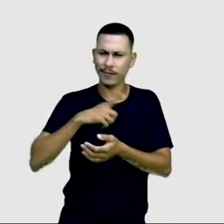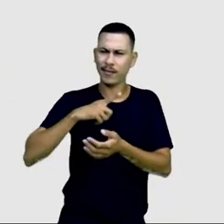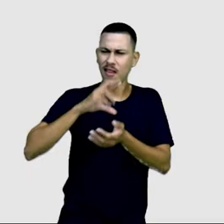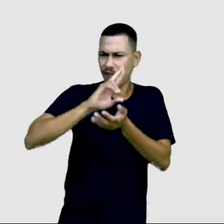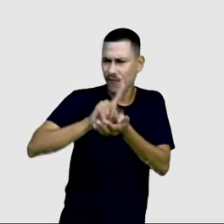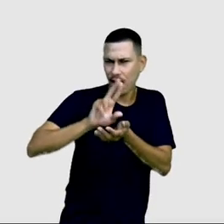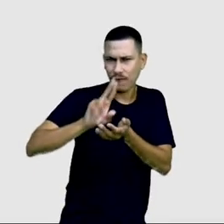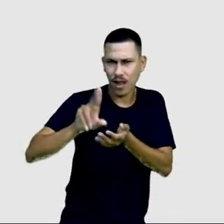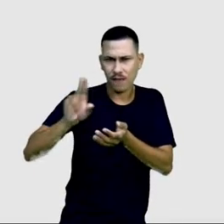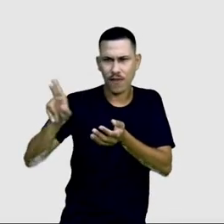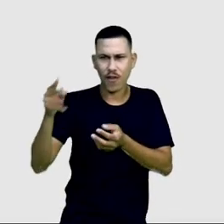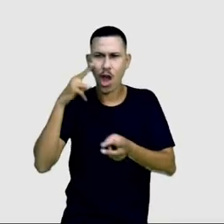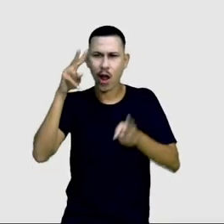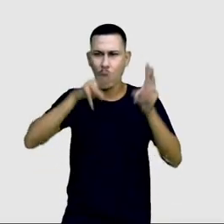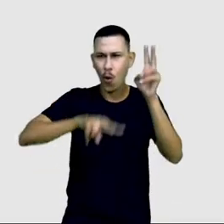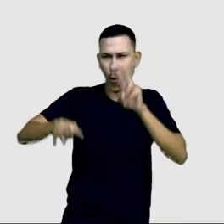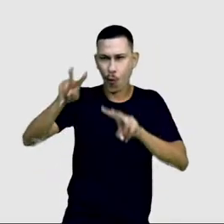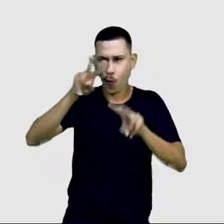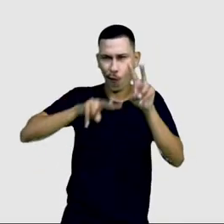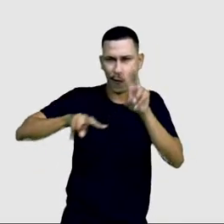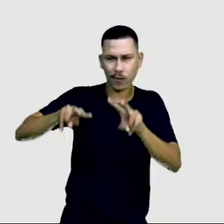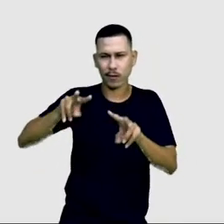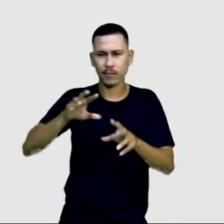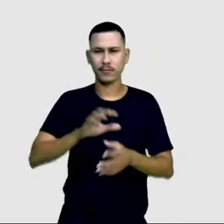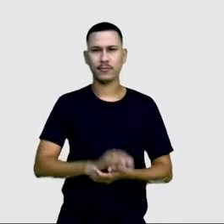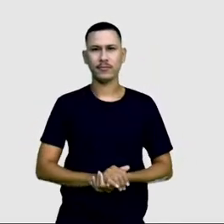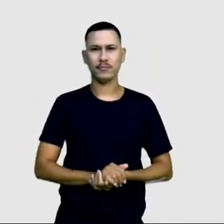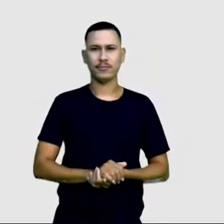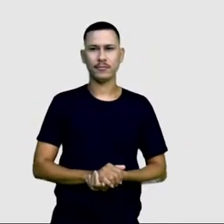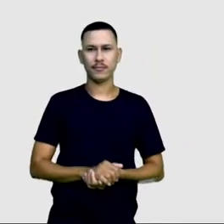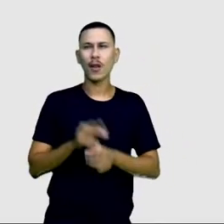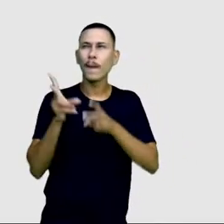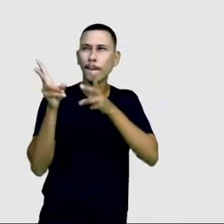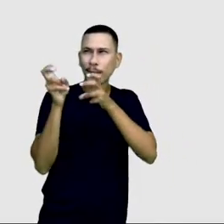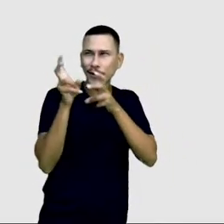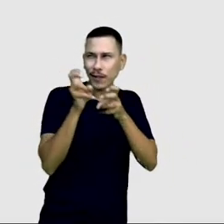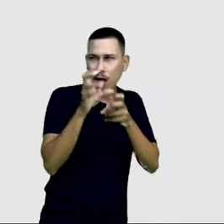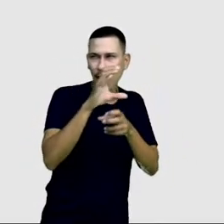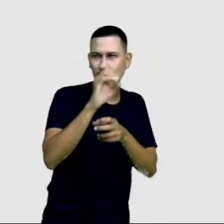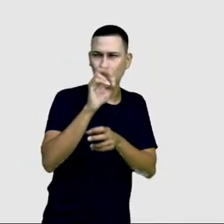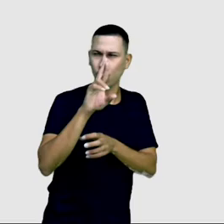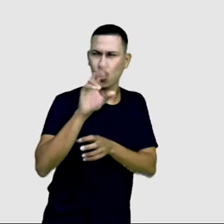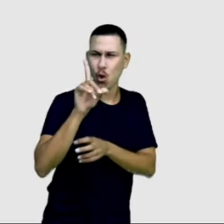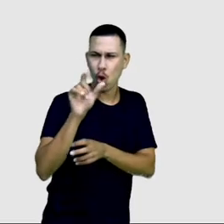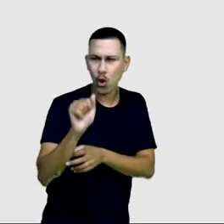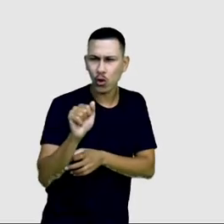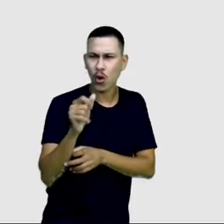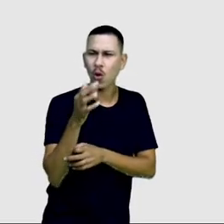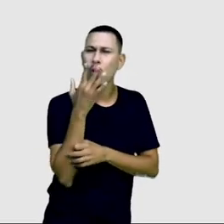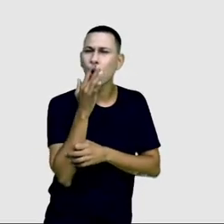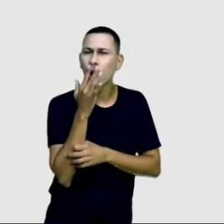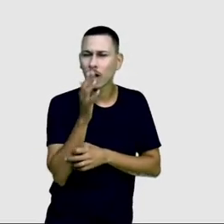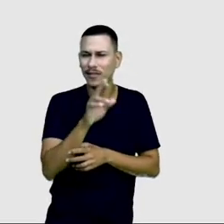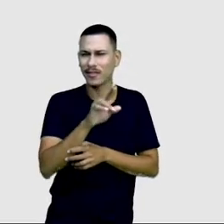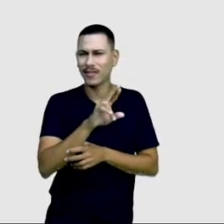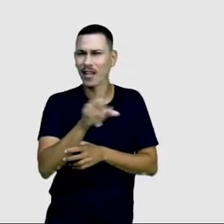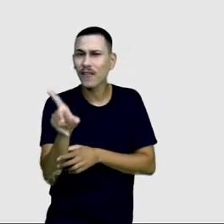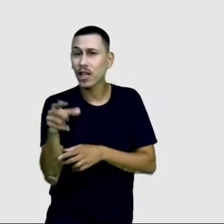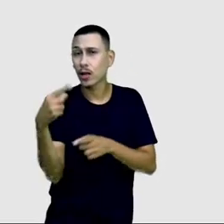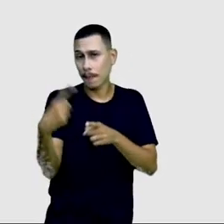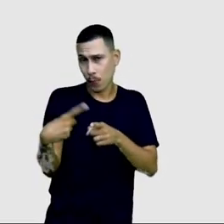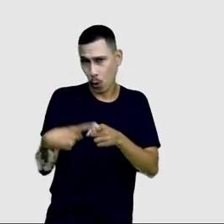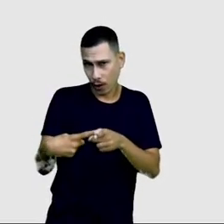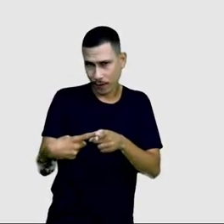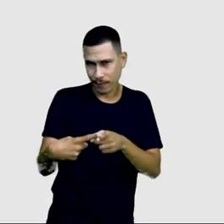cima e desenhei mais uma corda aqui. E essa corda, eu coloquei ela até numa cor diferente. E por que eu coloquei